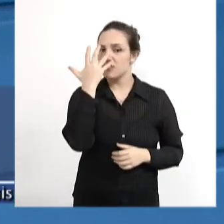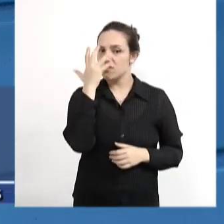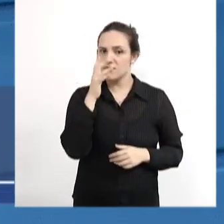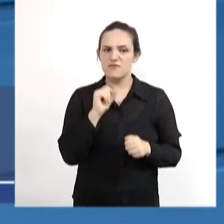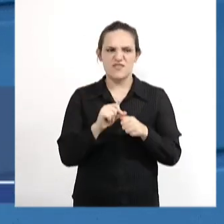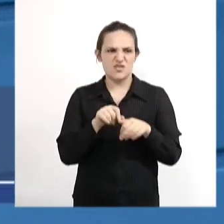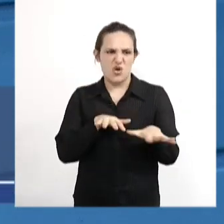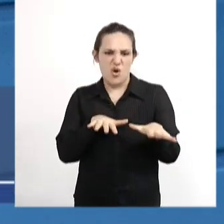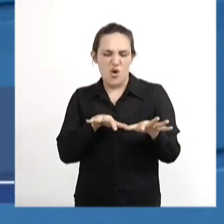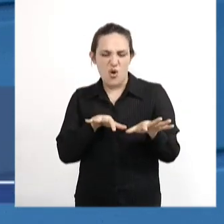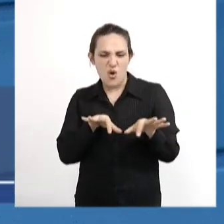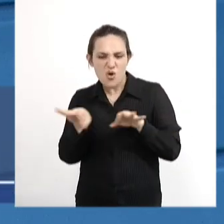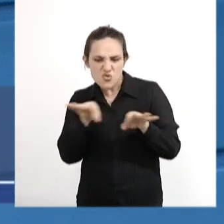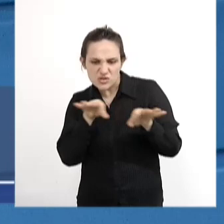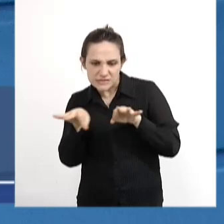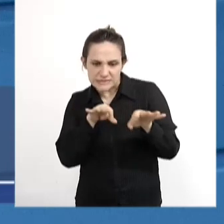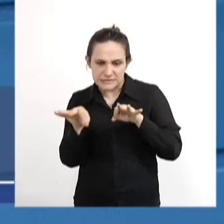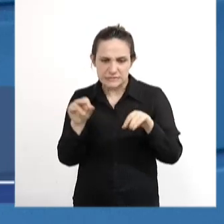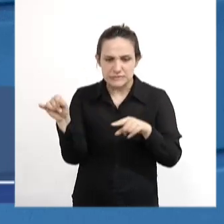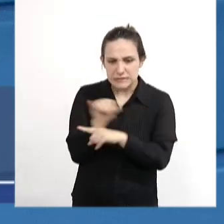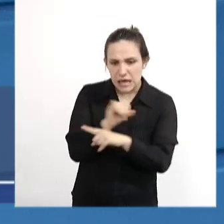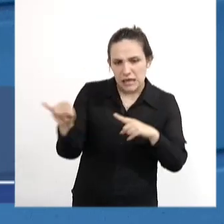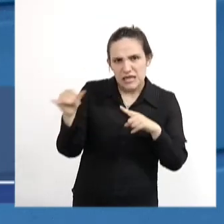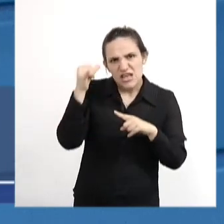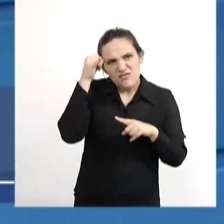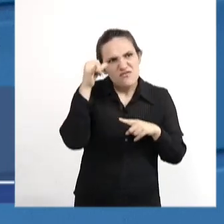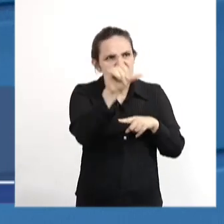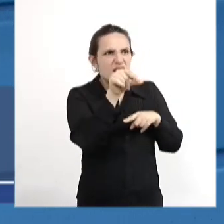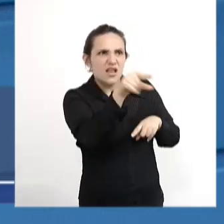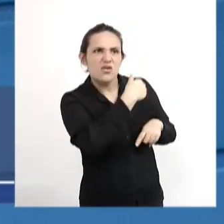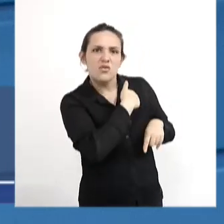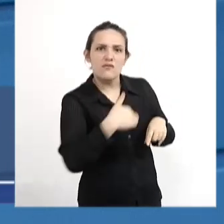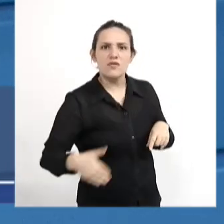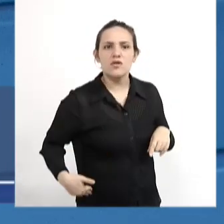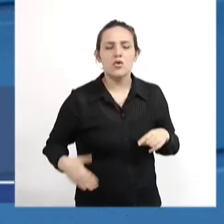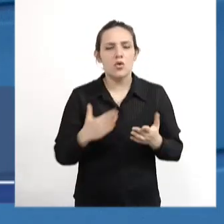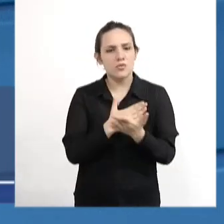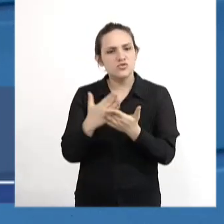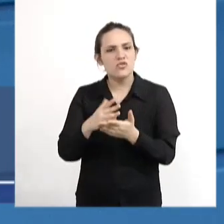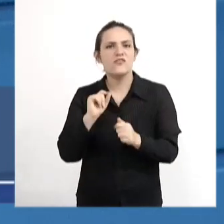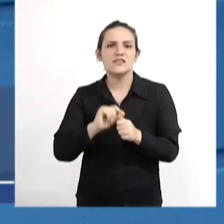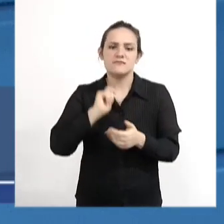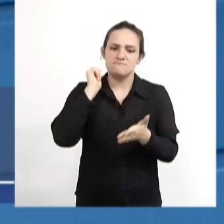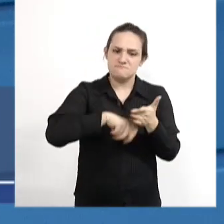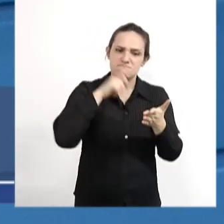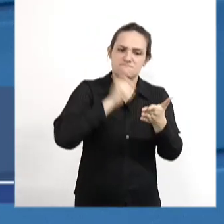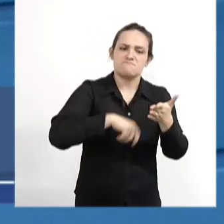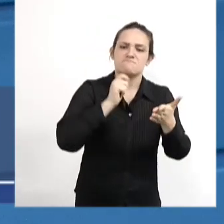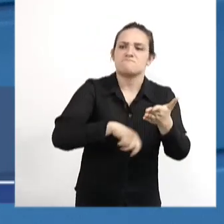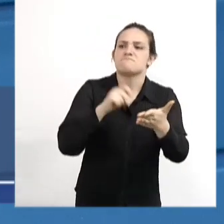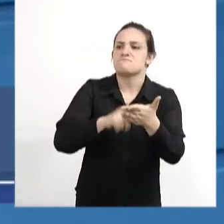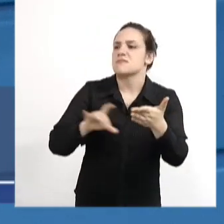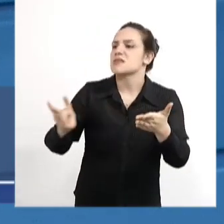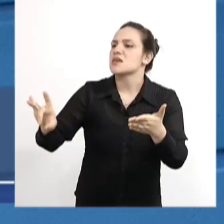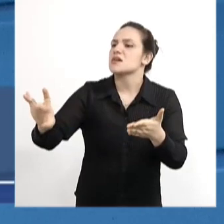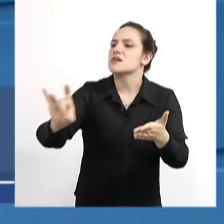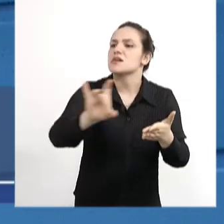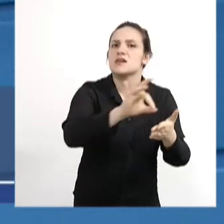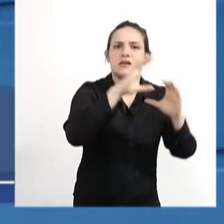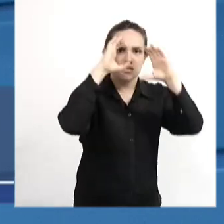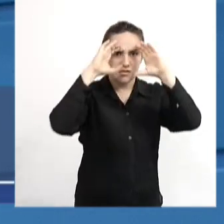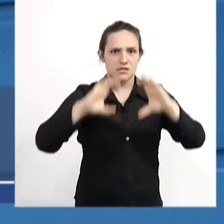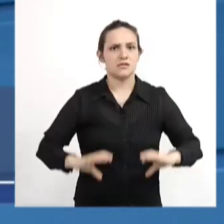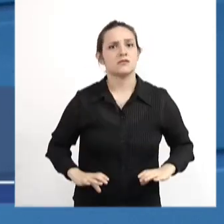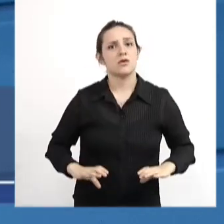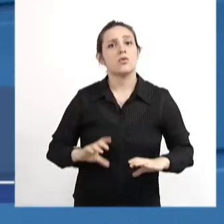organizar ações sistemáticas contra a medida governamental, iniciou a coleta de assinaturas dos cidadãos do nosso Estado